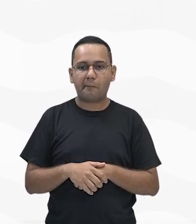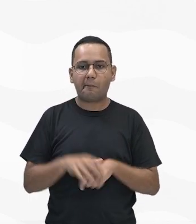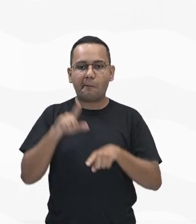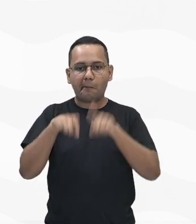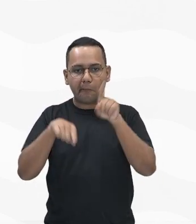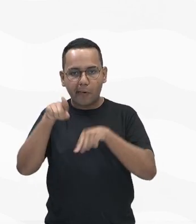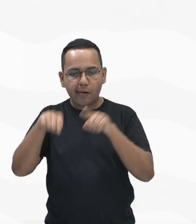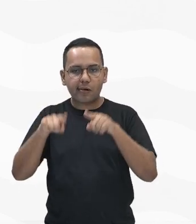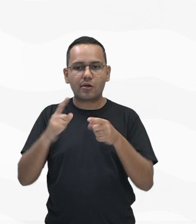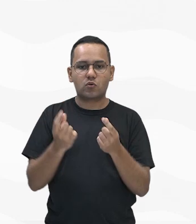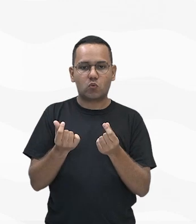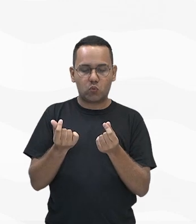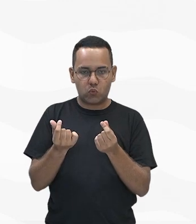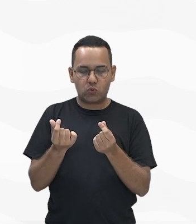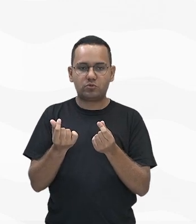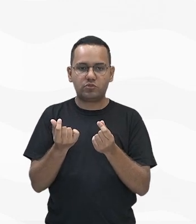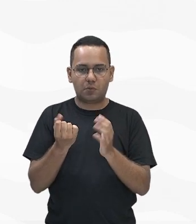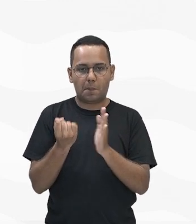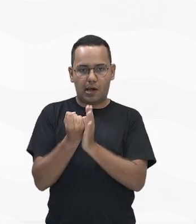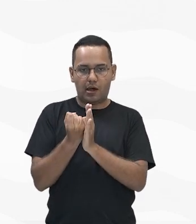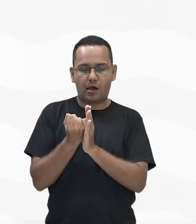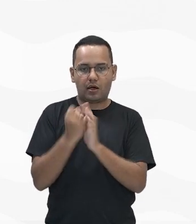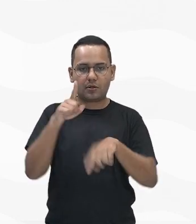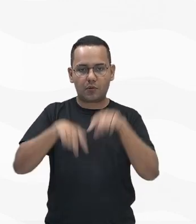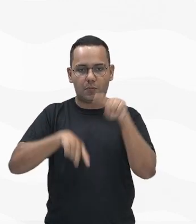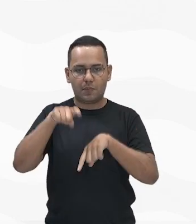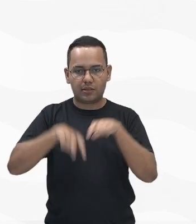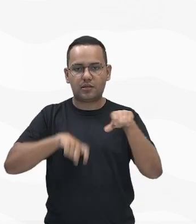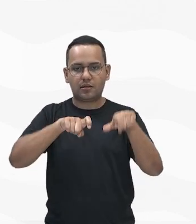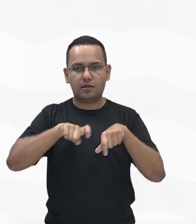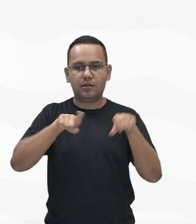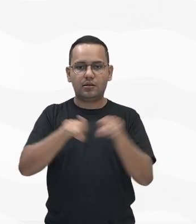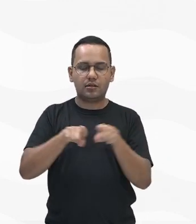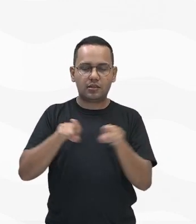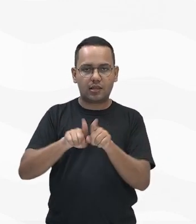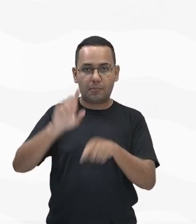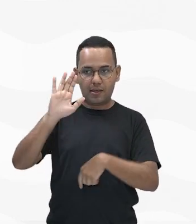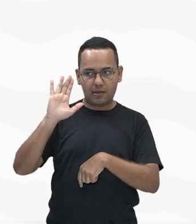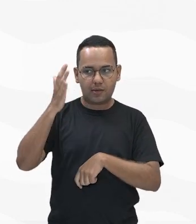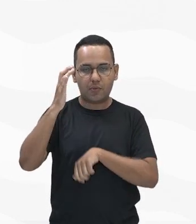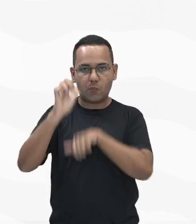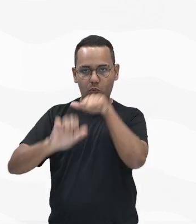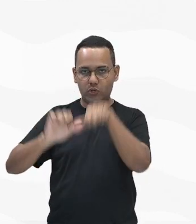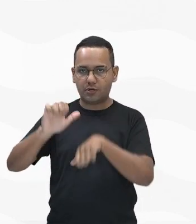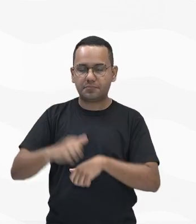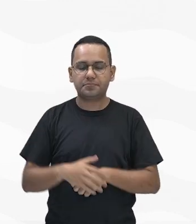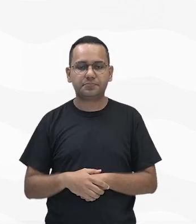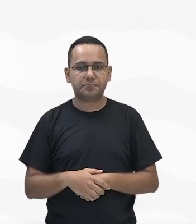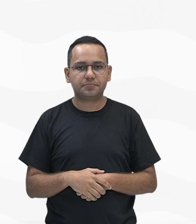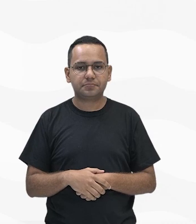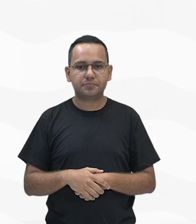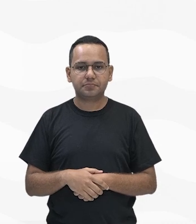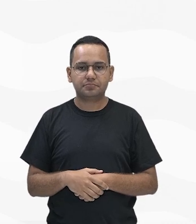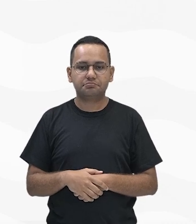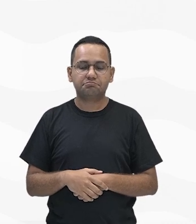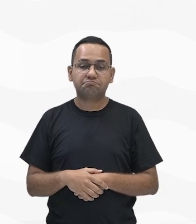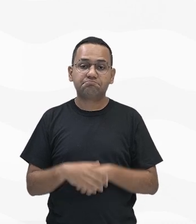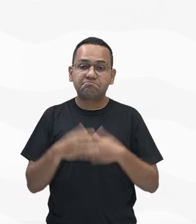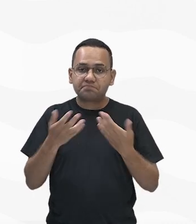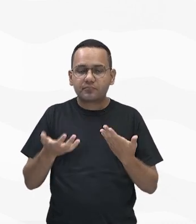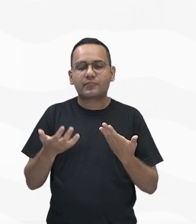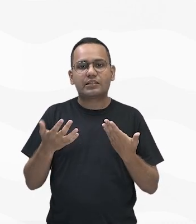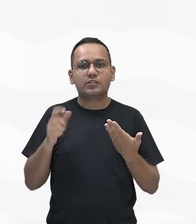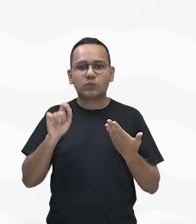dos produtos agrícolas e as mudanças ambientais. Então, depende muito do clima